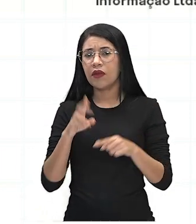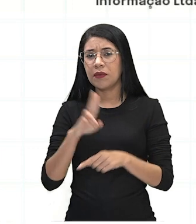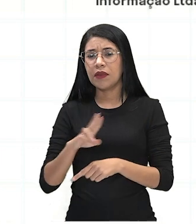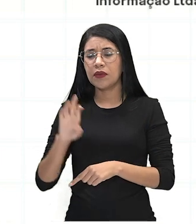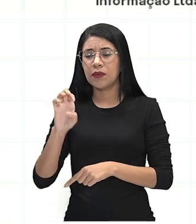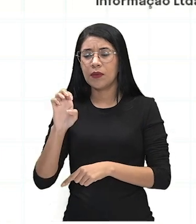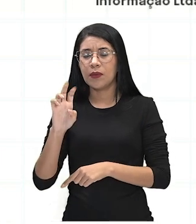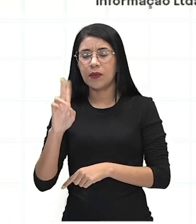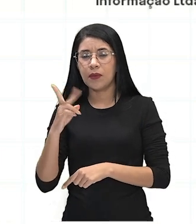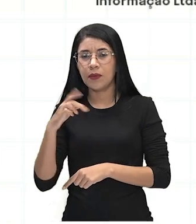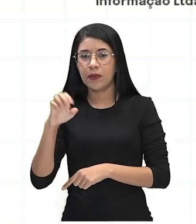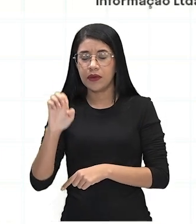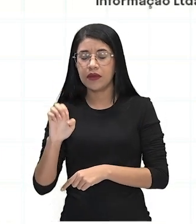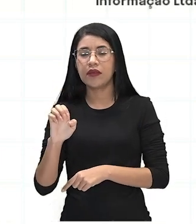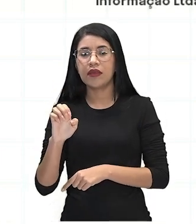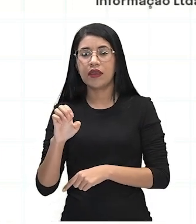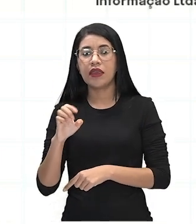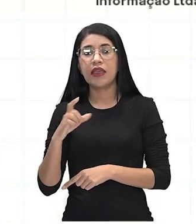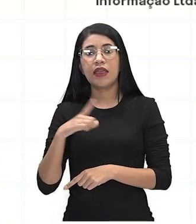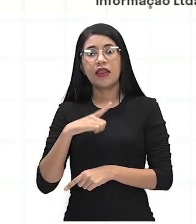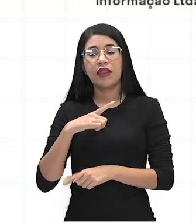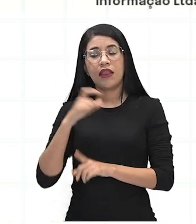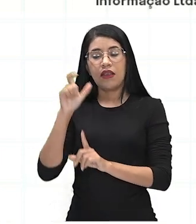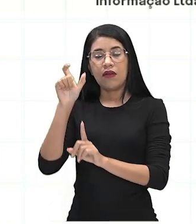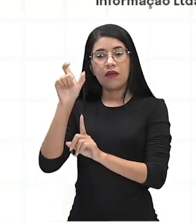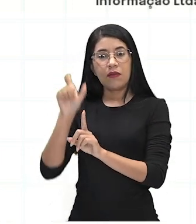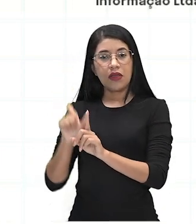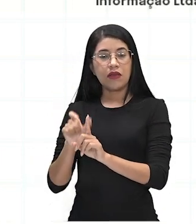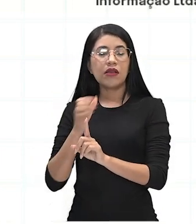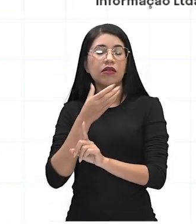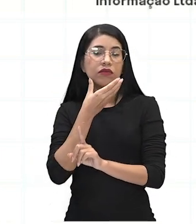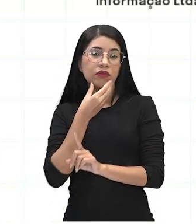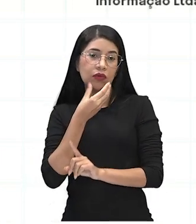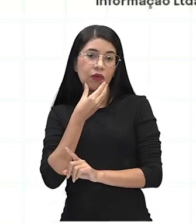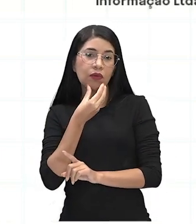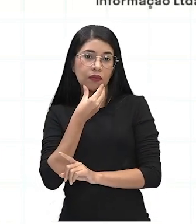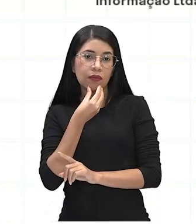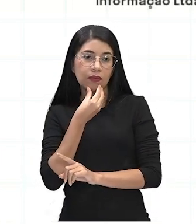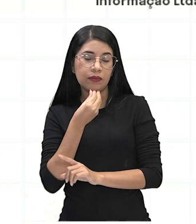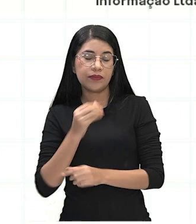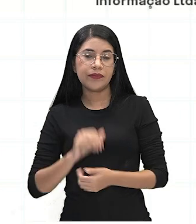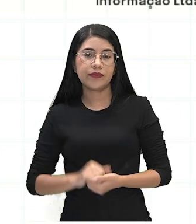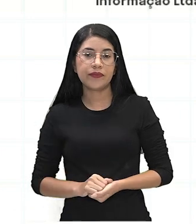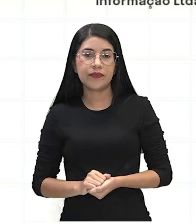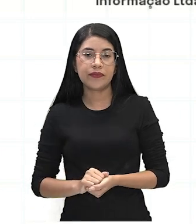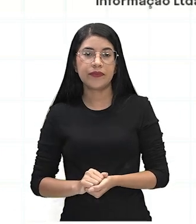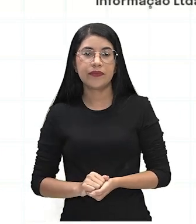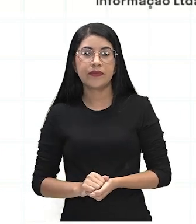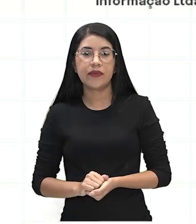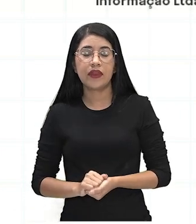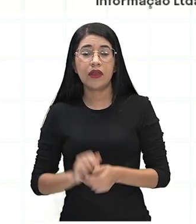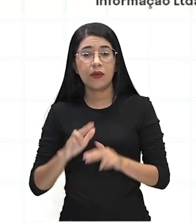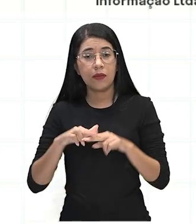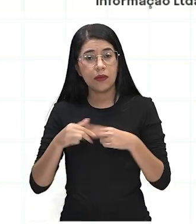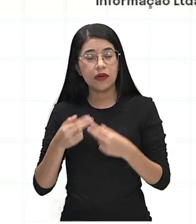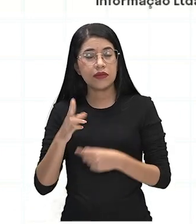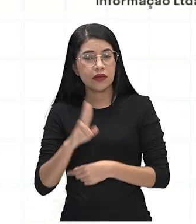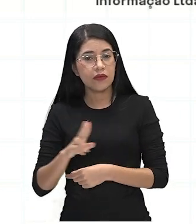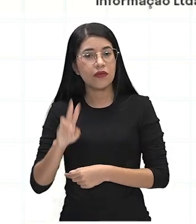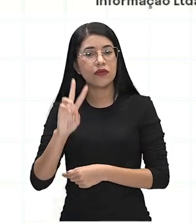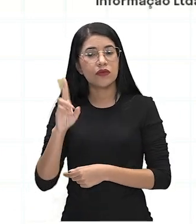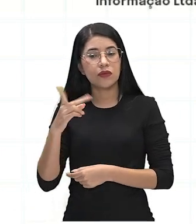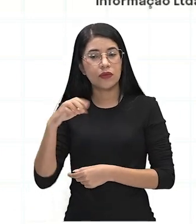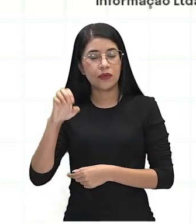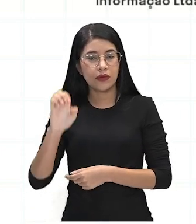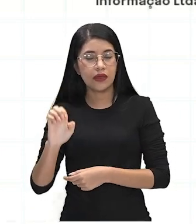ele? Porque eu tenho aqui um personagem que é um menino, tá certo? Por isso eu utilizei o he. He